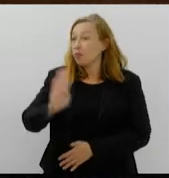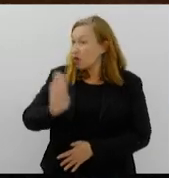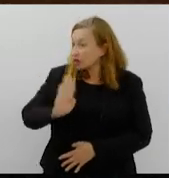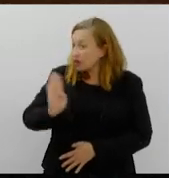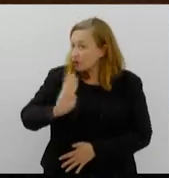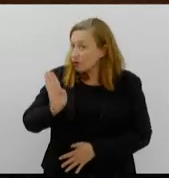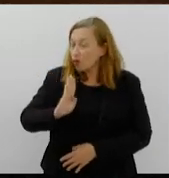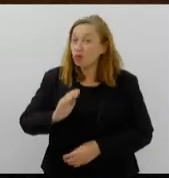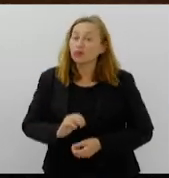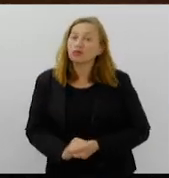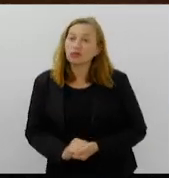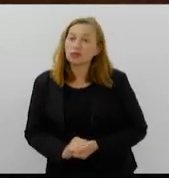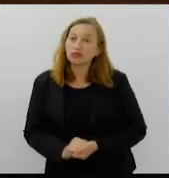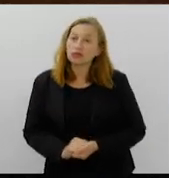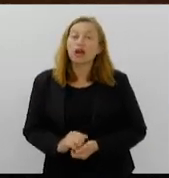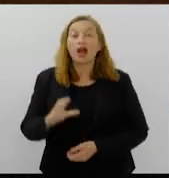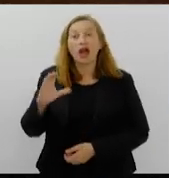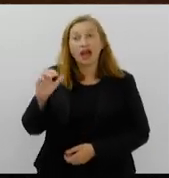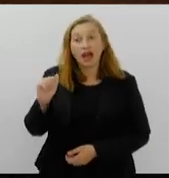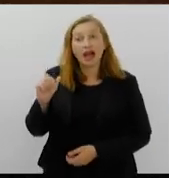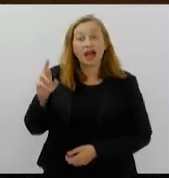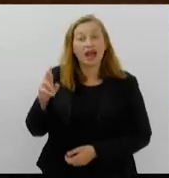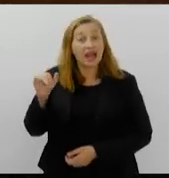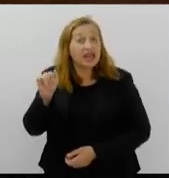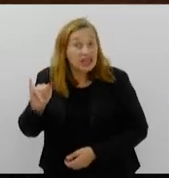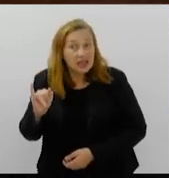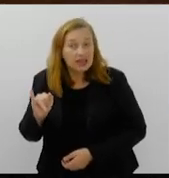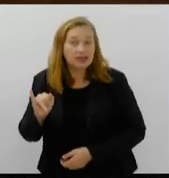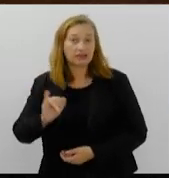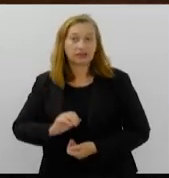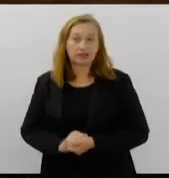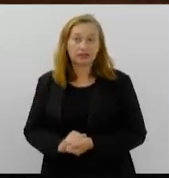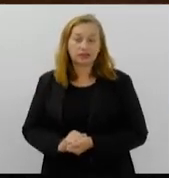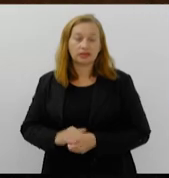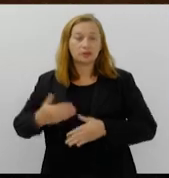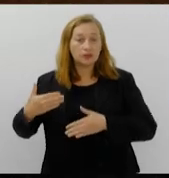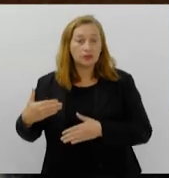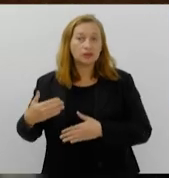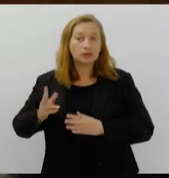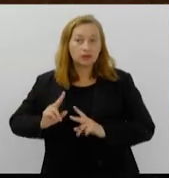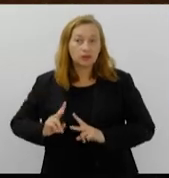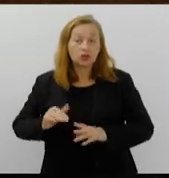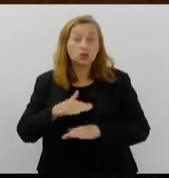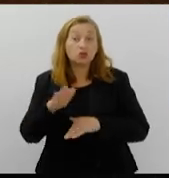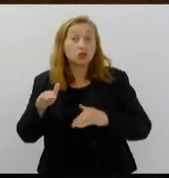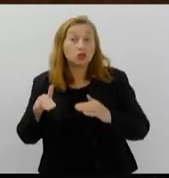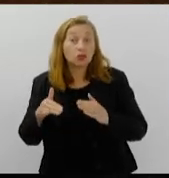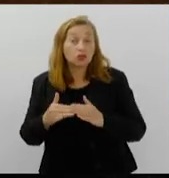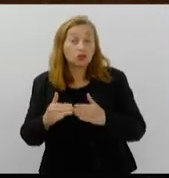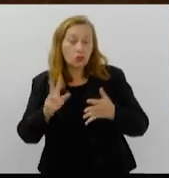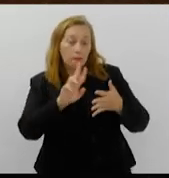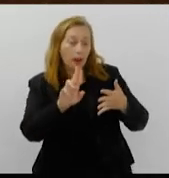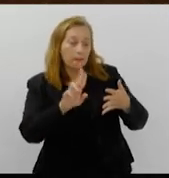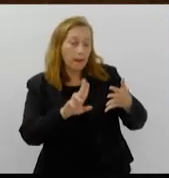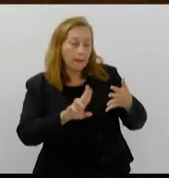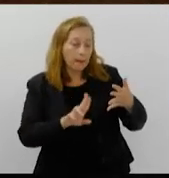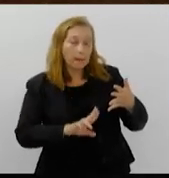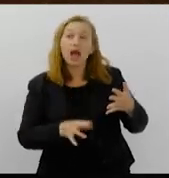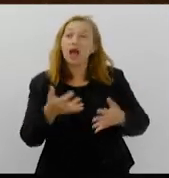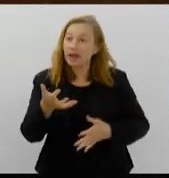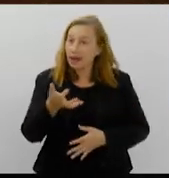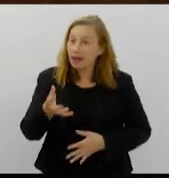o Complexo de Icaraí e assim sucessivamente? Eu quero